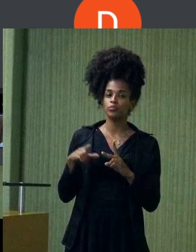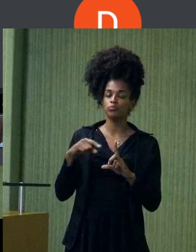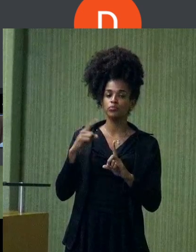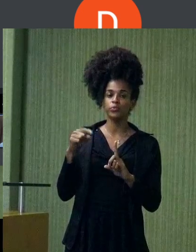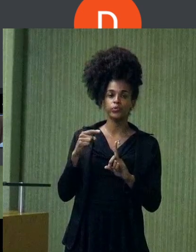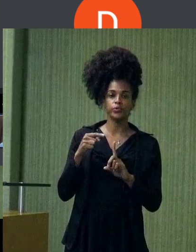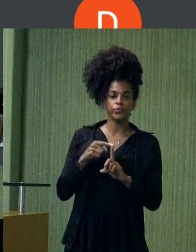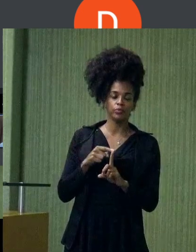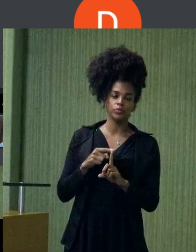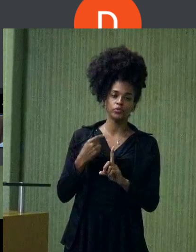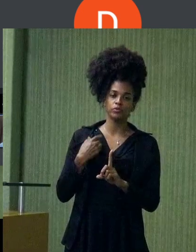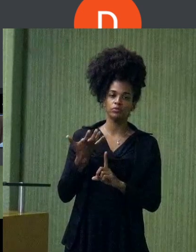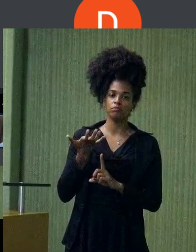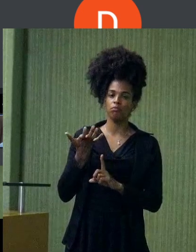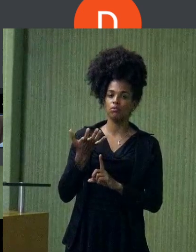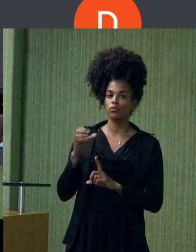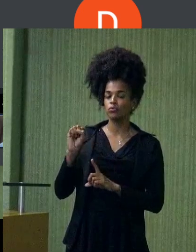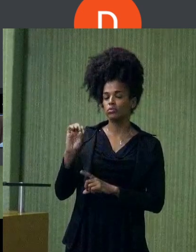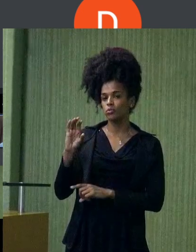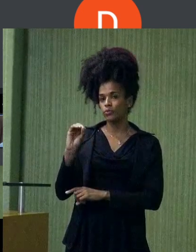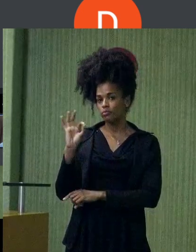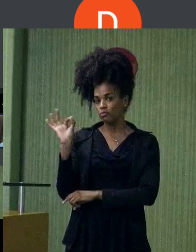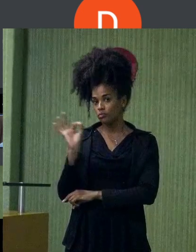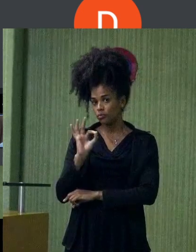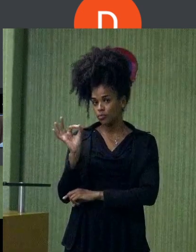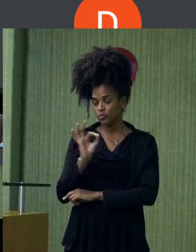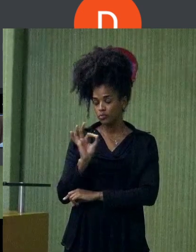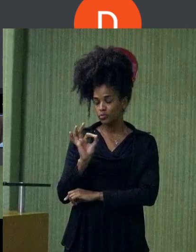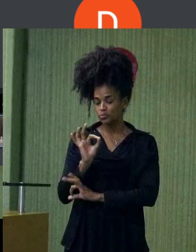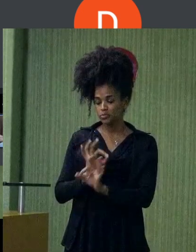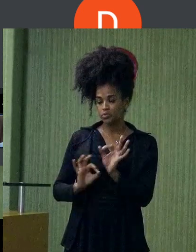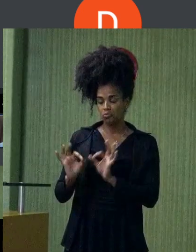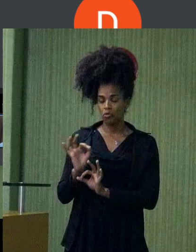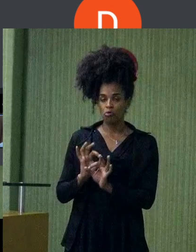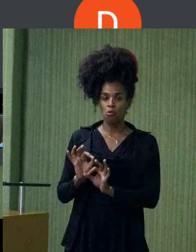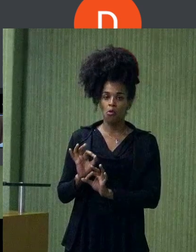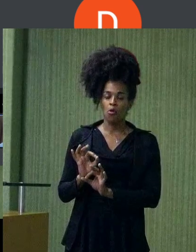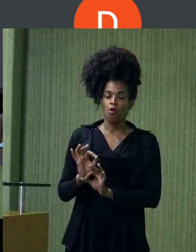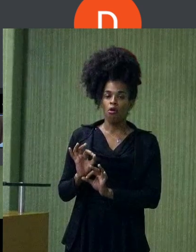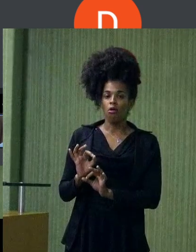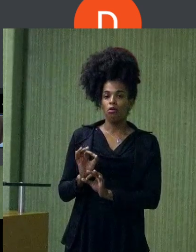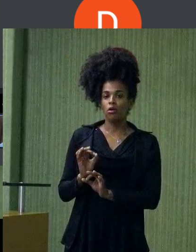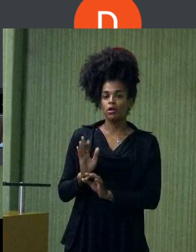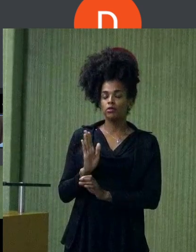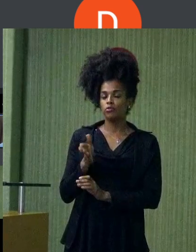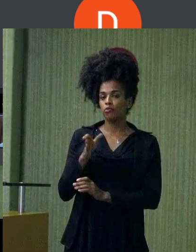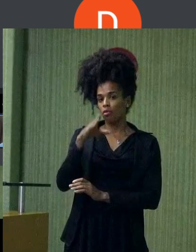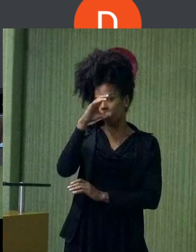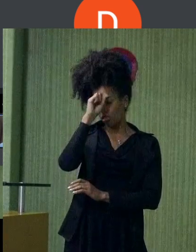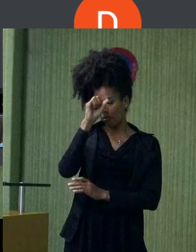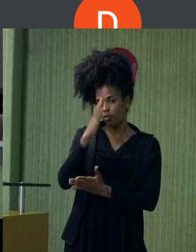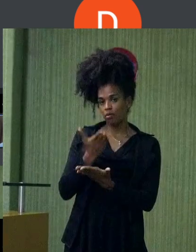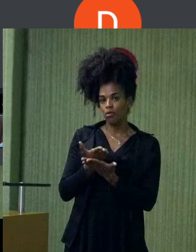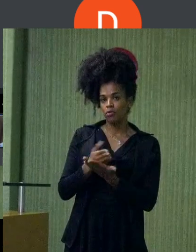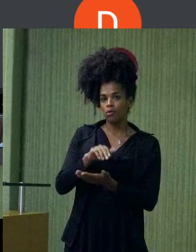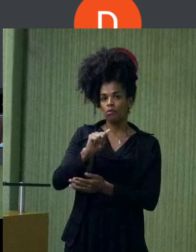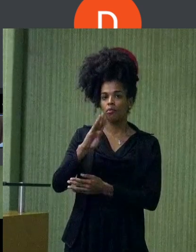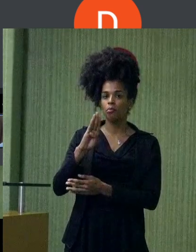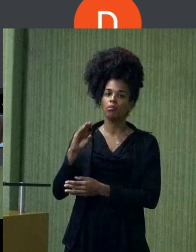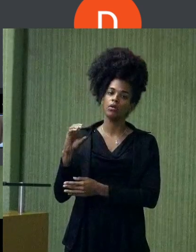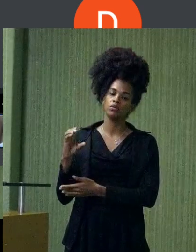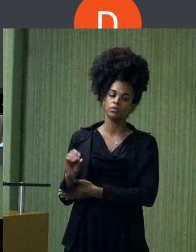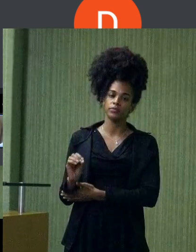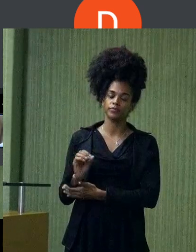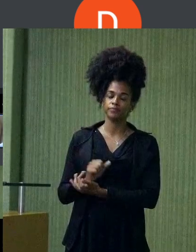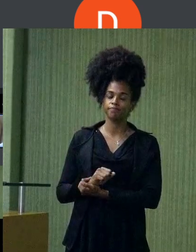80% das Crianças estejam alfabetizadas ao final do segundo ano até o 5º ano de vigência do pne né a gente tem um dado eh